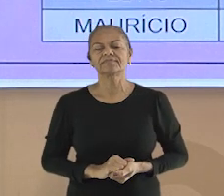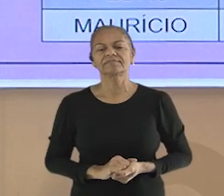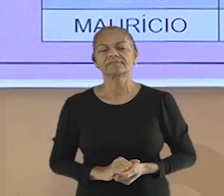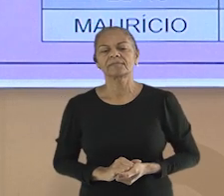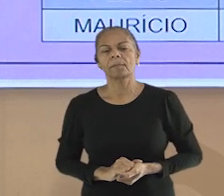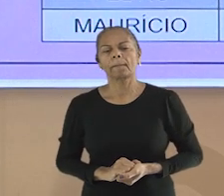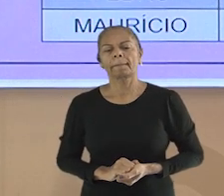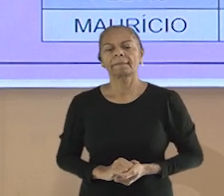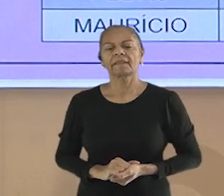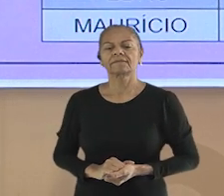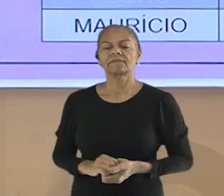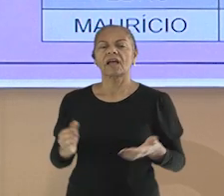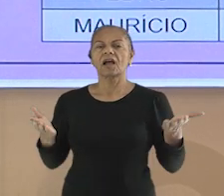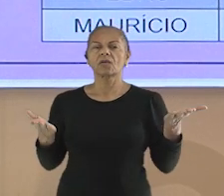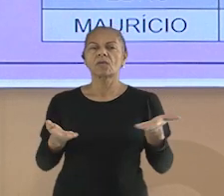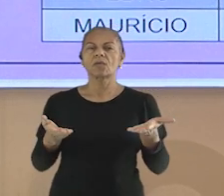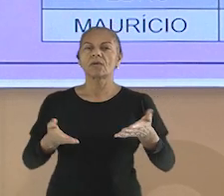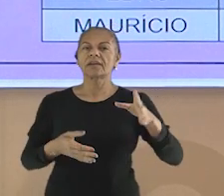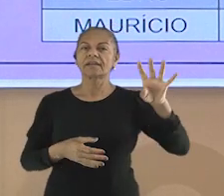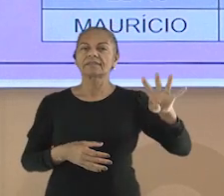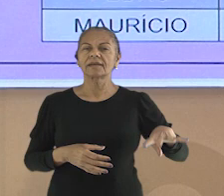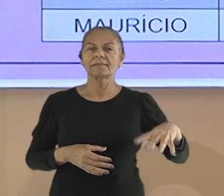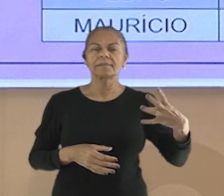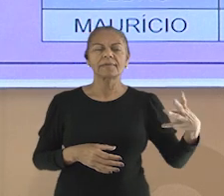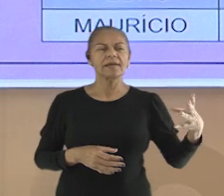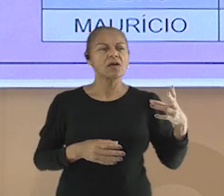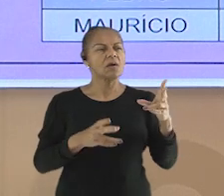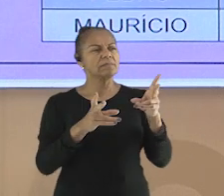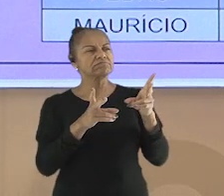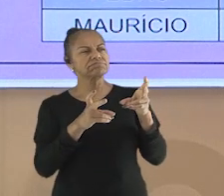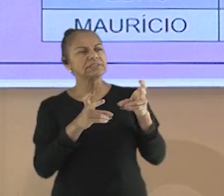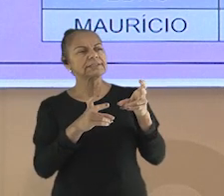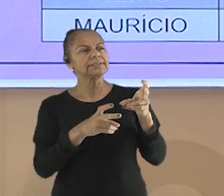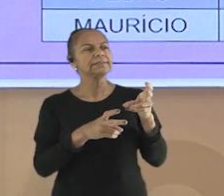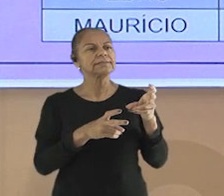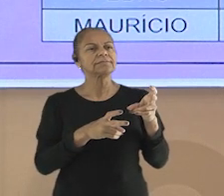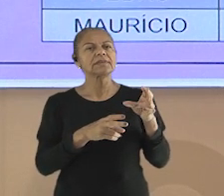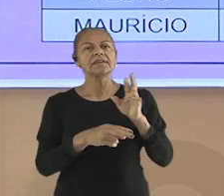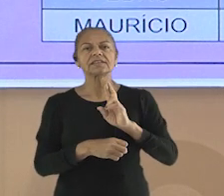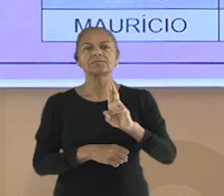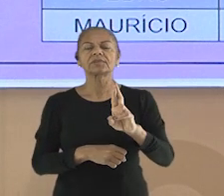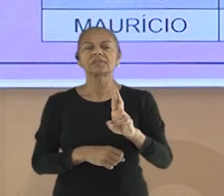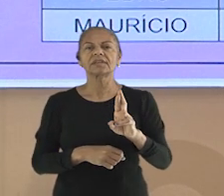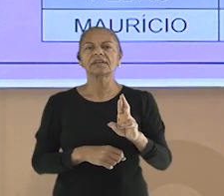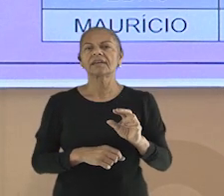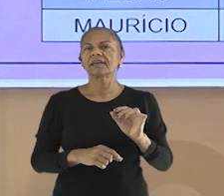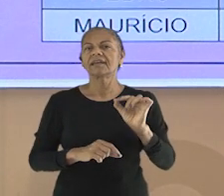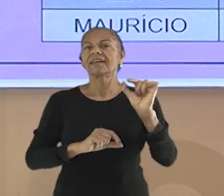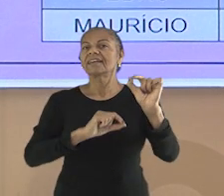eles fizeram somando a primeira e a segunda rodada.